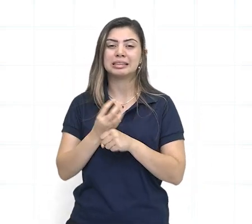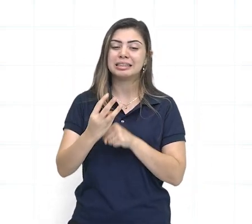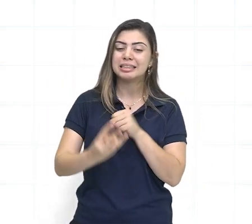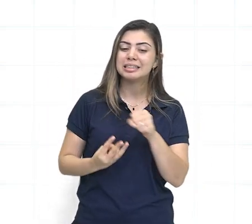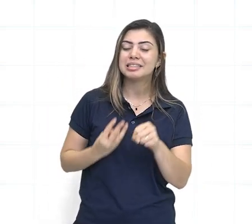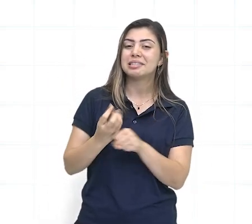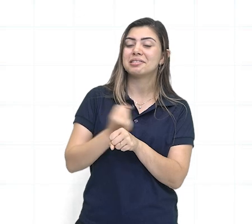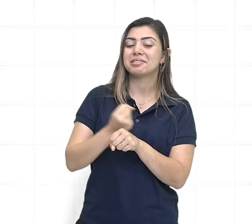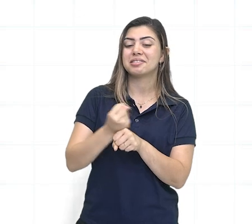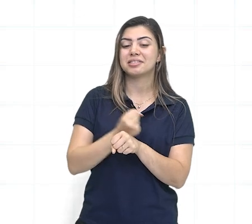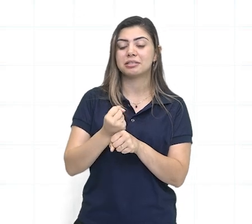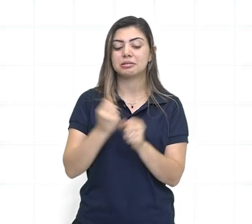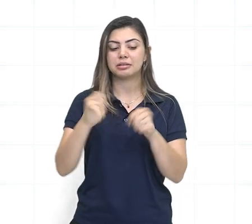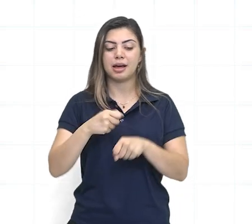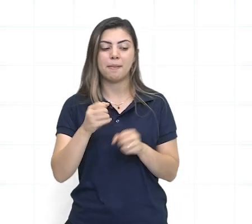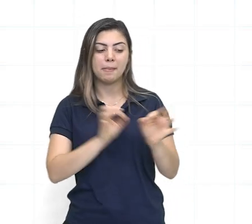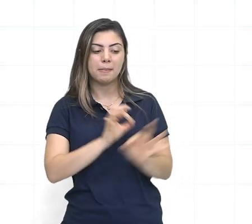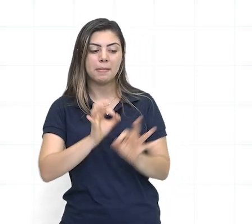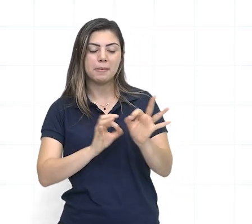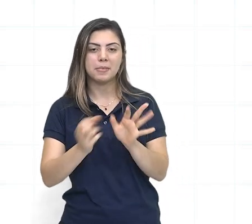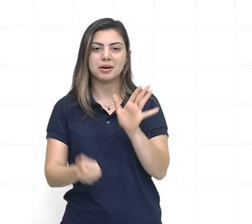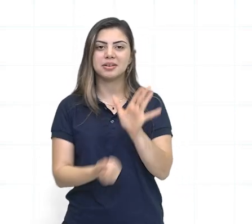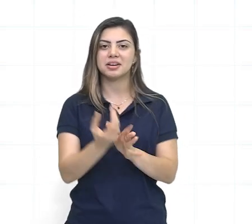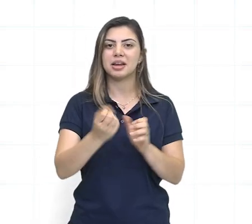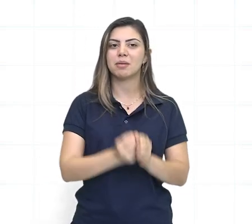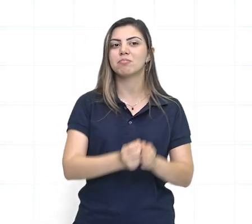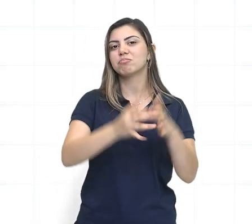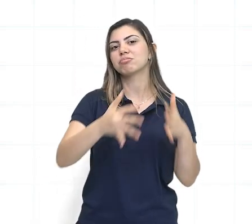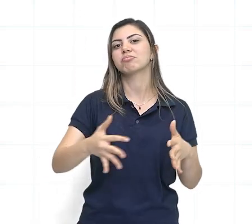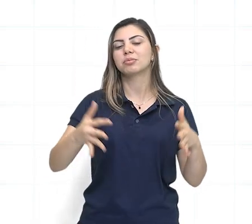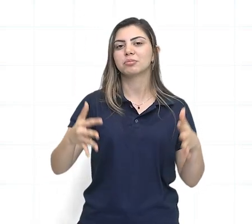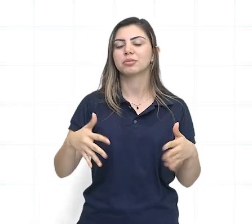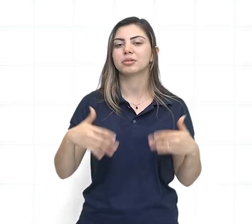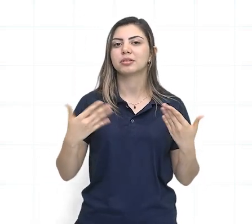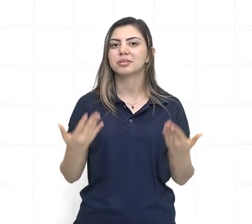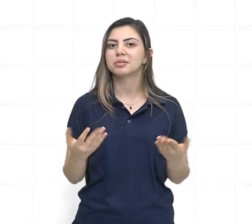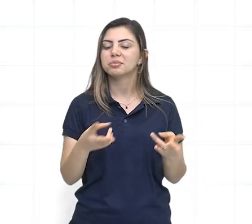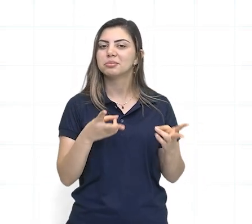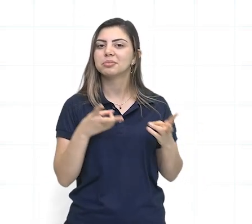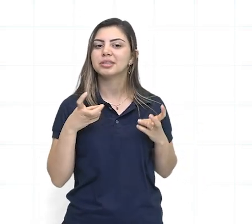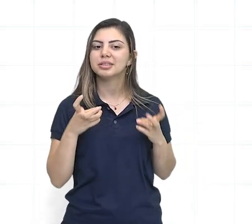3 anos para construir a bomba. Veja aí que tem